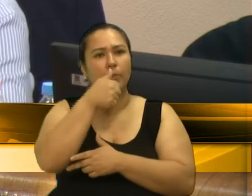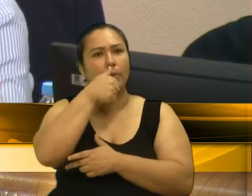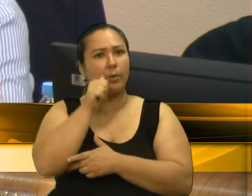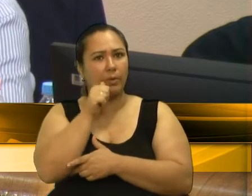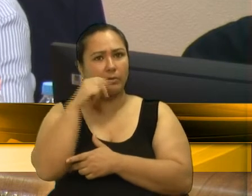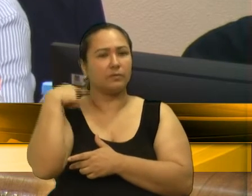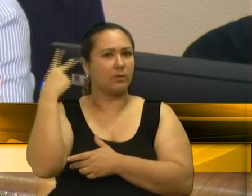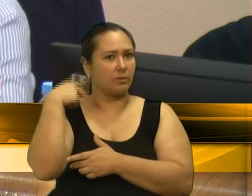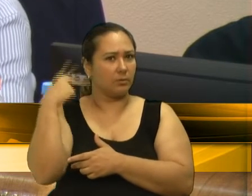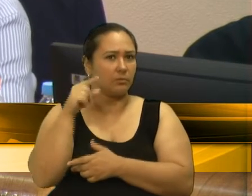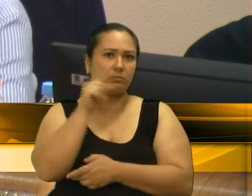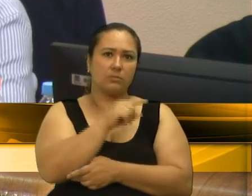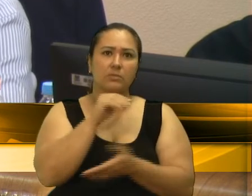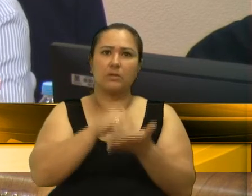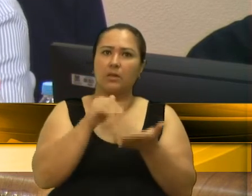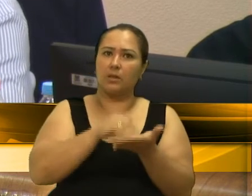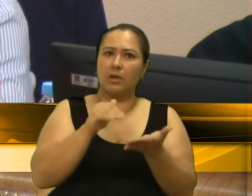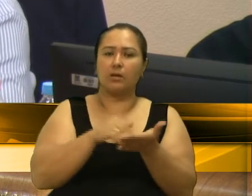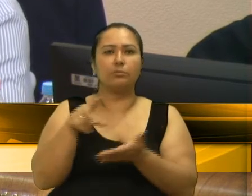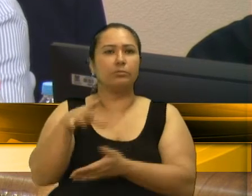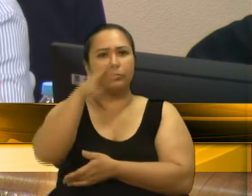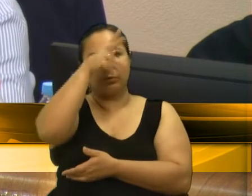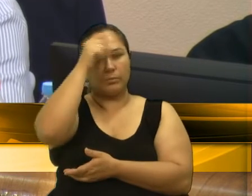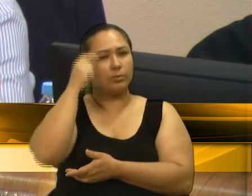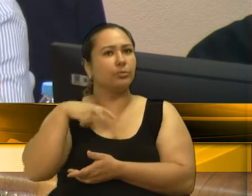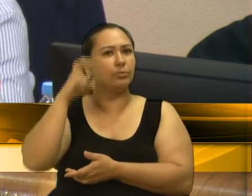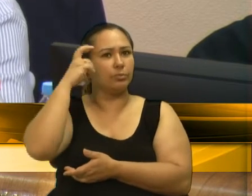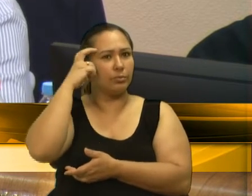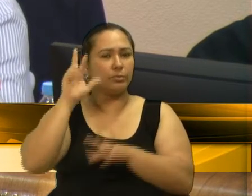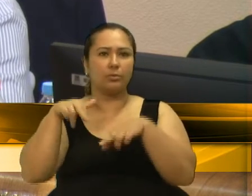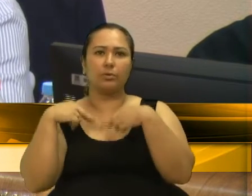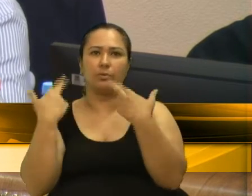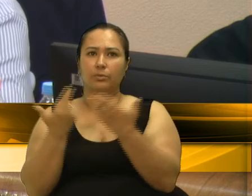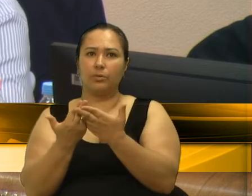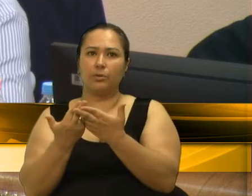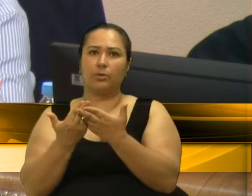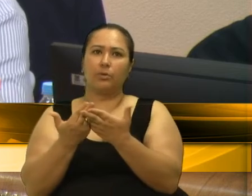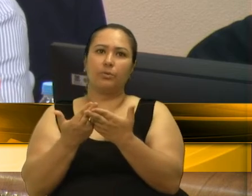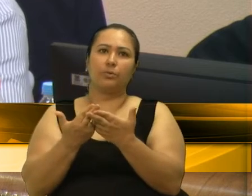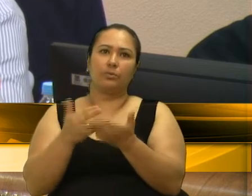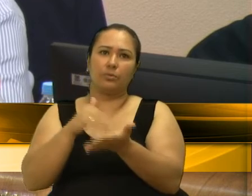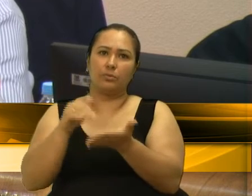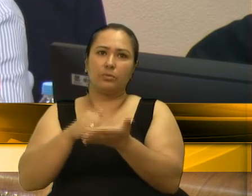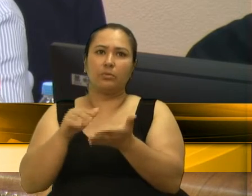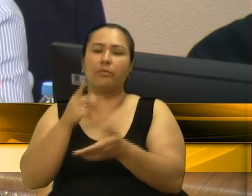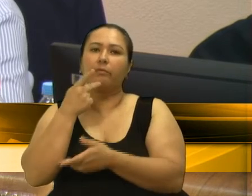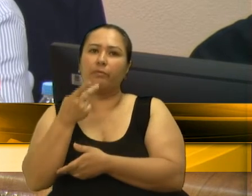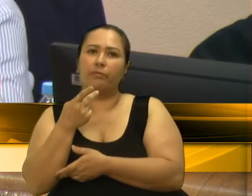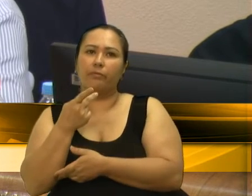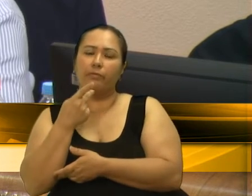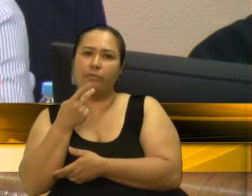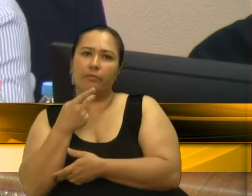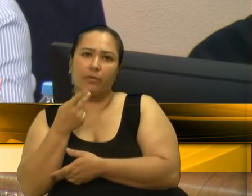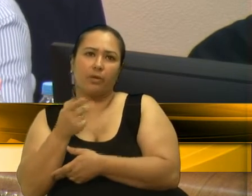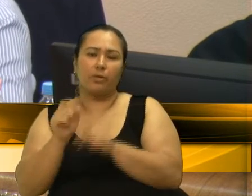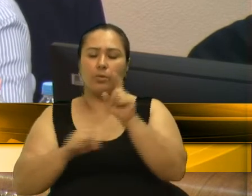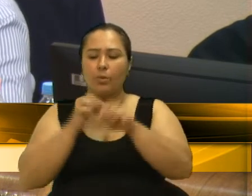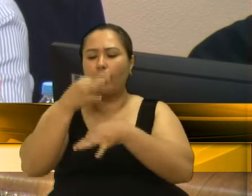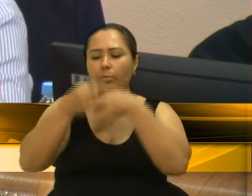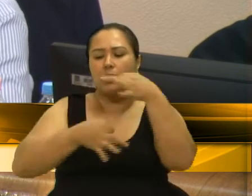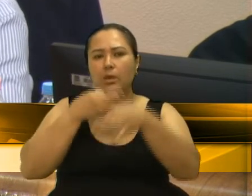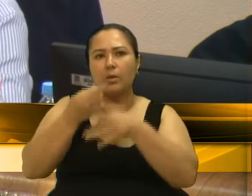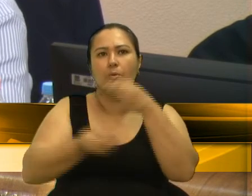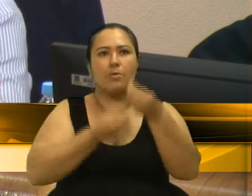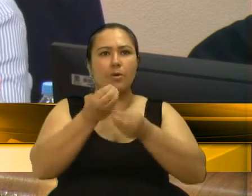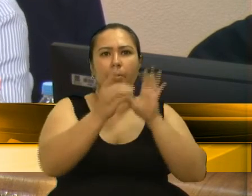Vossa Senhoria, como secretário municipal de Cultura, reuniu o Conselho Municipal de Cultura para debater e colher sugestões para uma posterior edição do referido decreto?